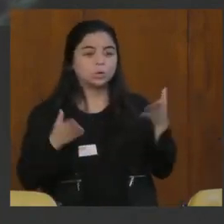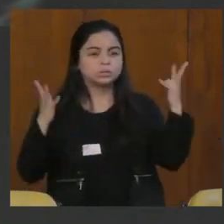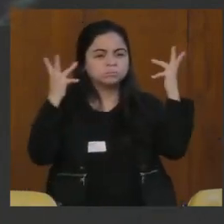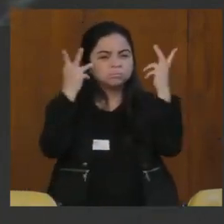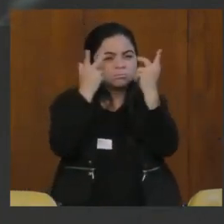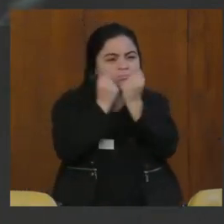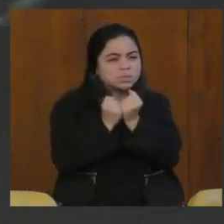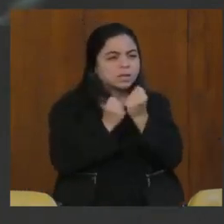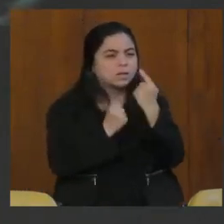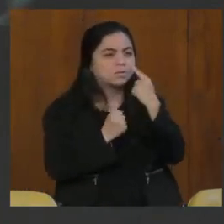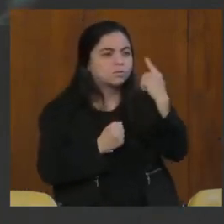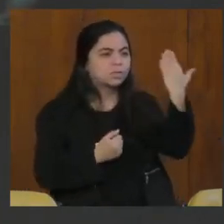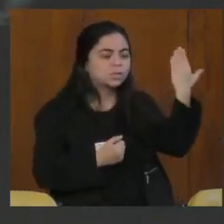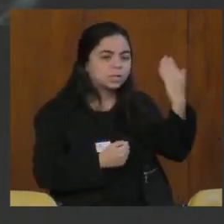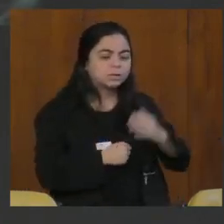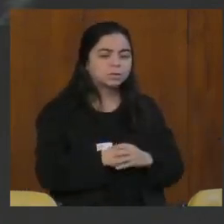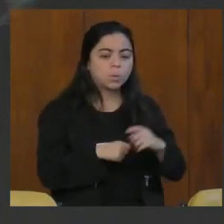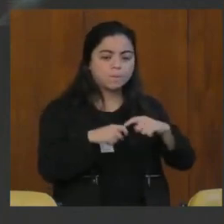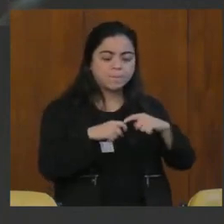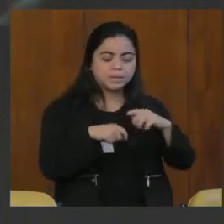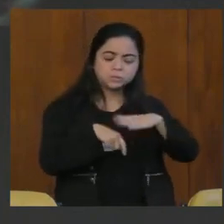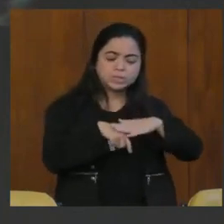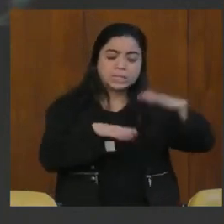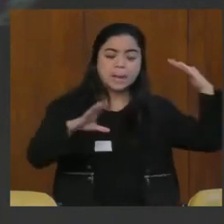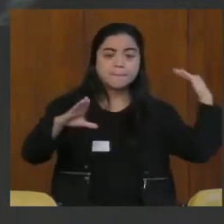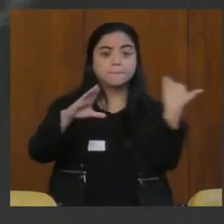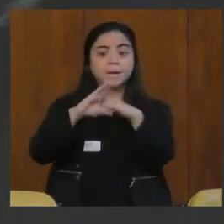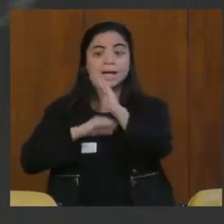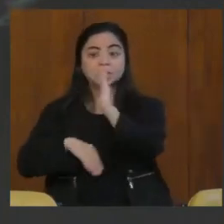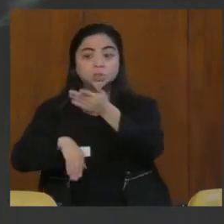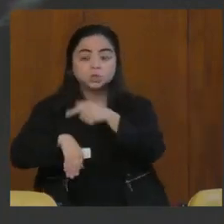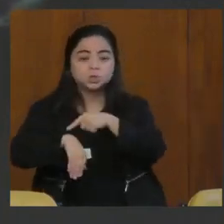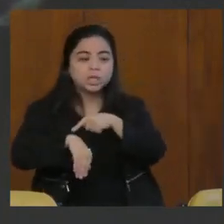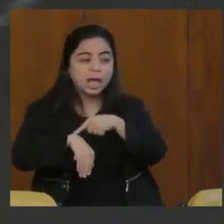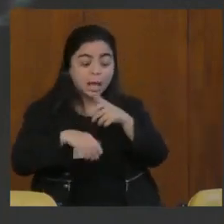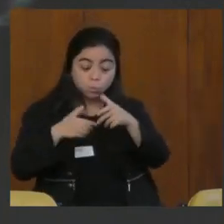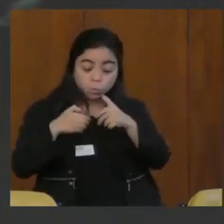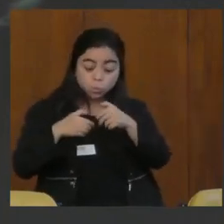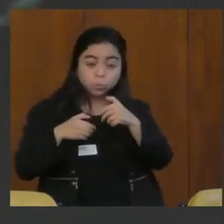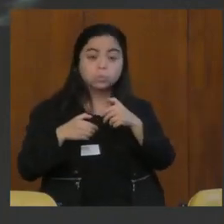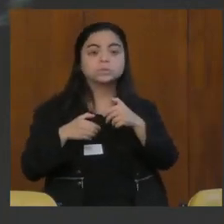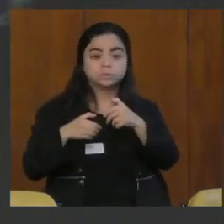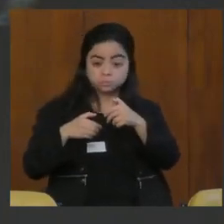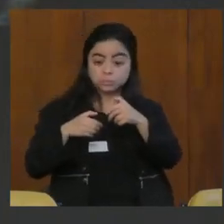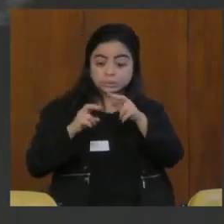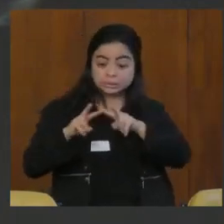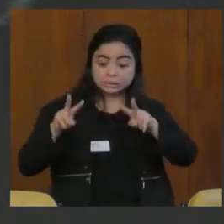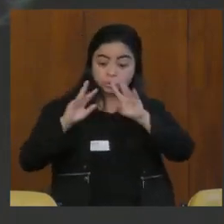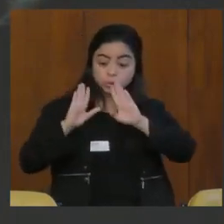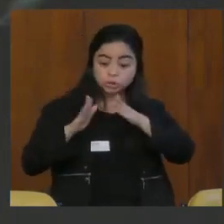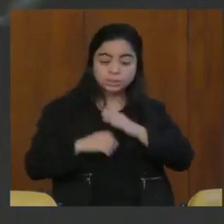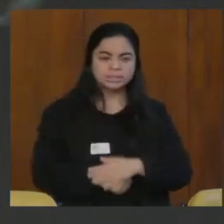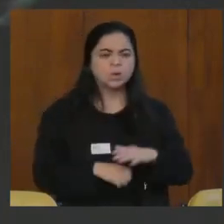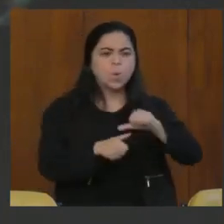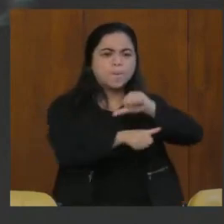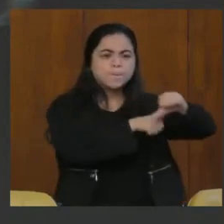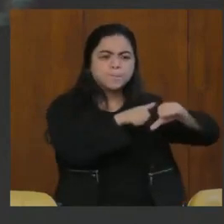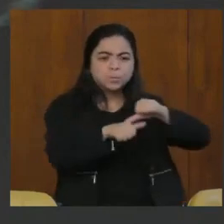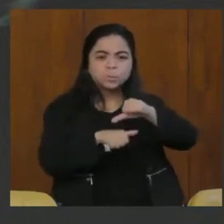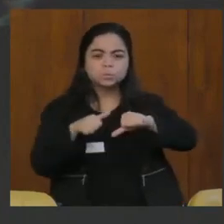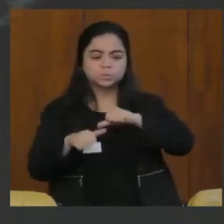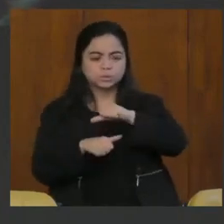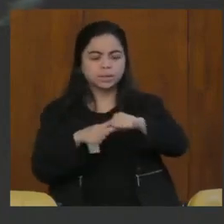imagem, que o médico faz e te manda na hora. Então, eu vejo no meu celular, na hora, a imagem que ele fez lá. Então, muda, isso